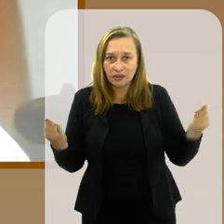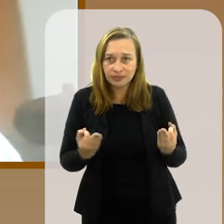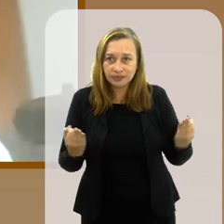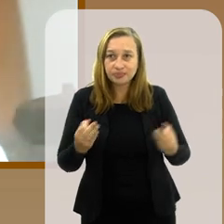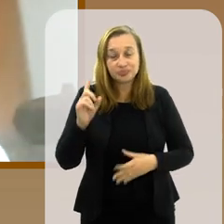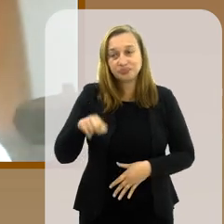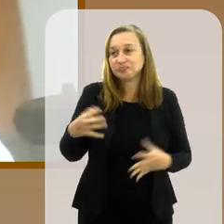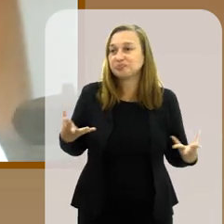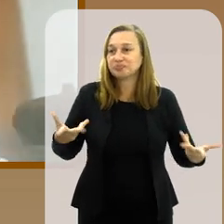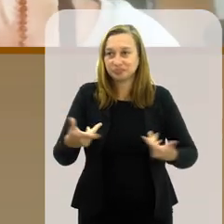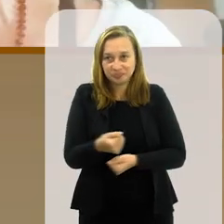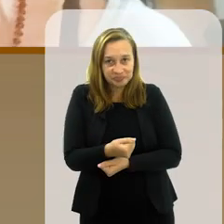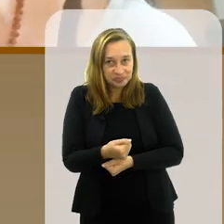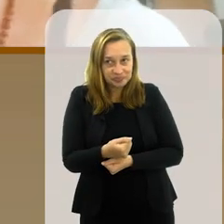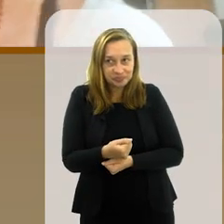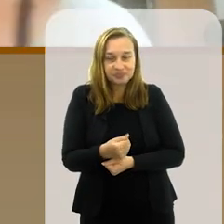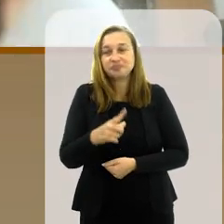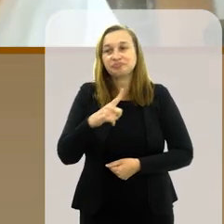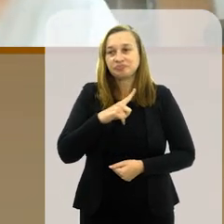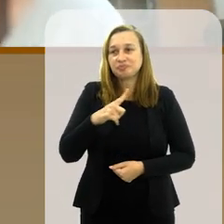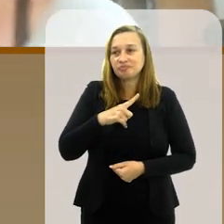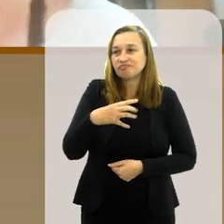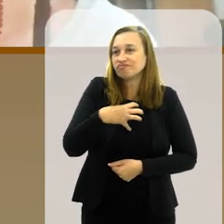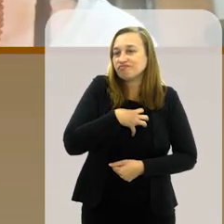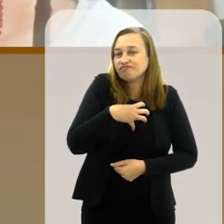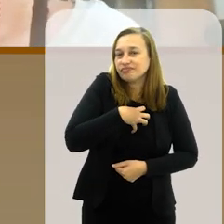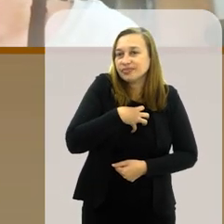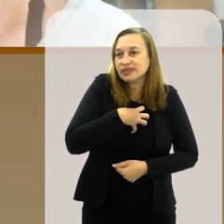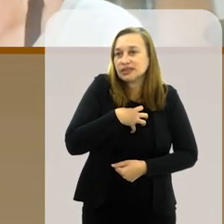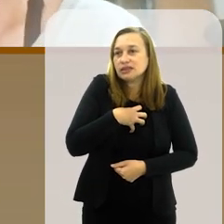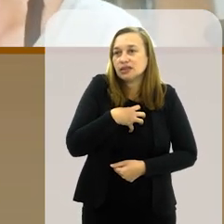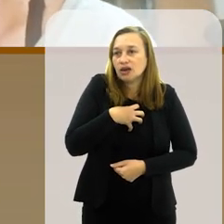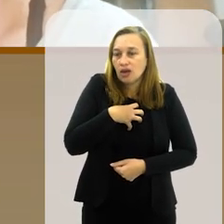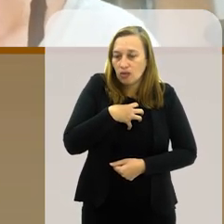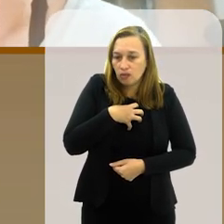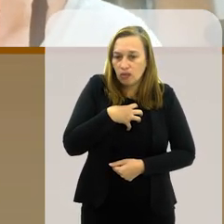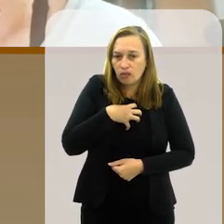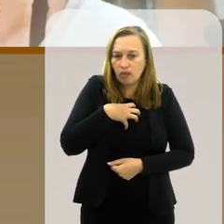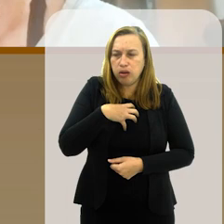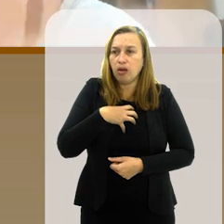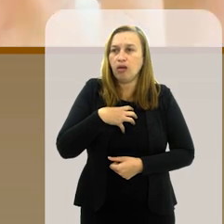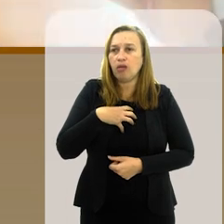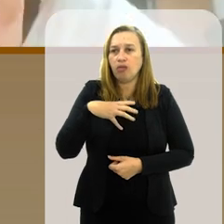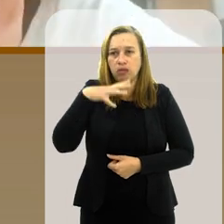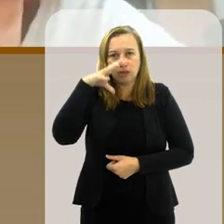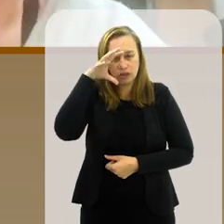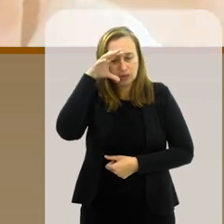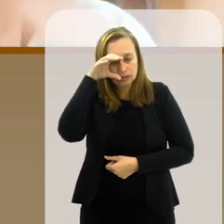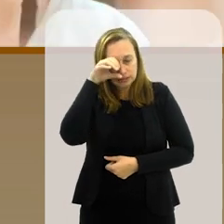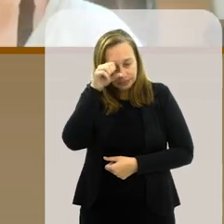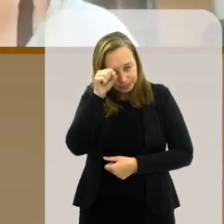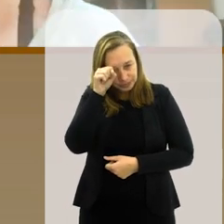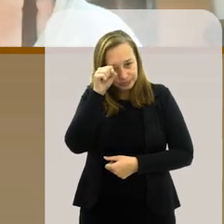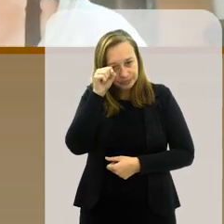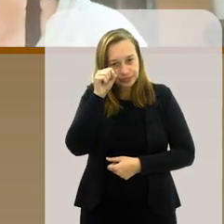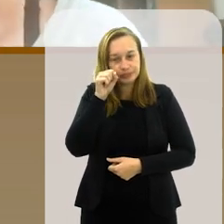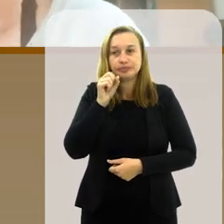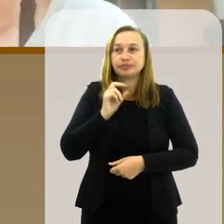né? Muito bom, maravilhoso. Eu tive a sensação de que eu ia embora